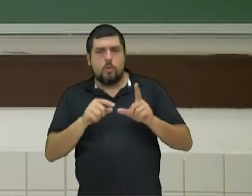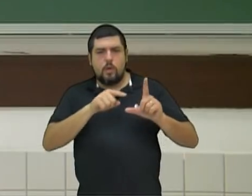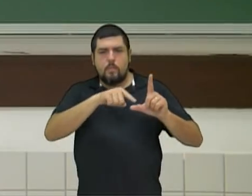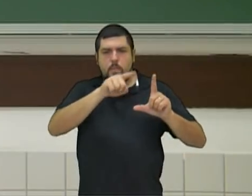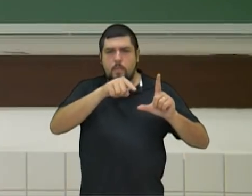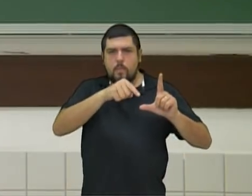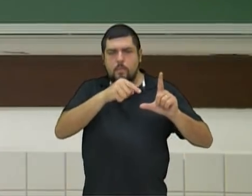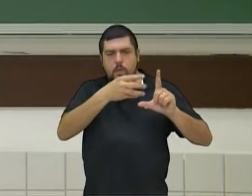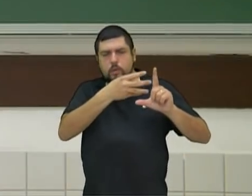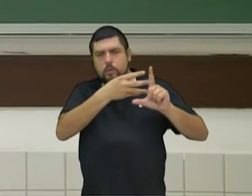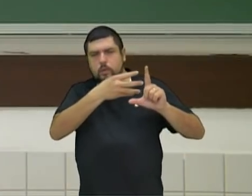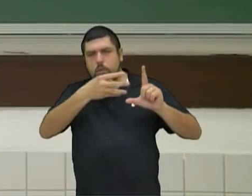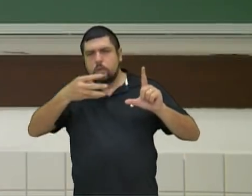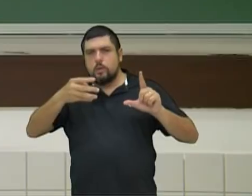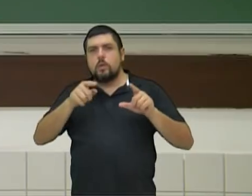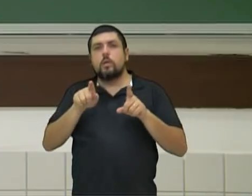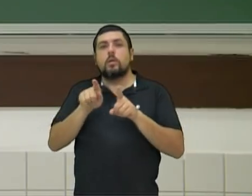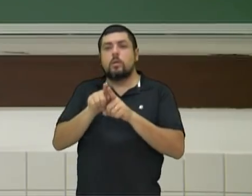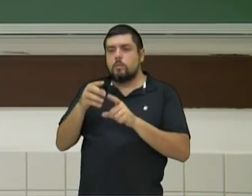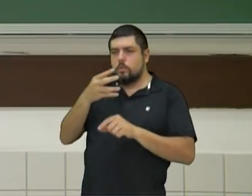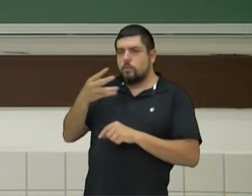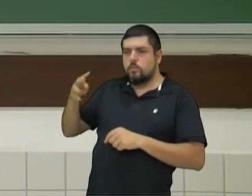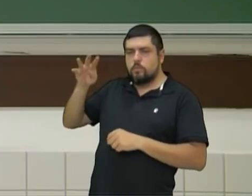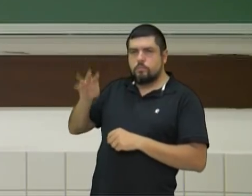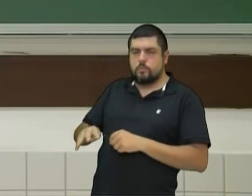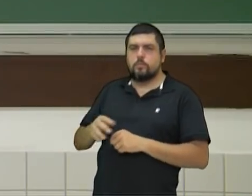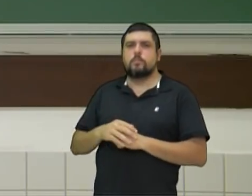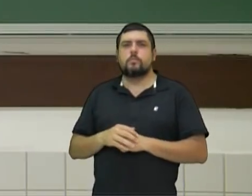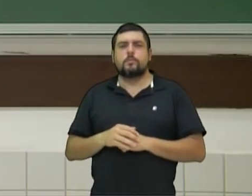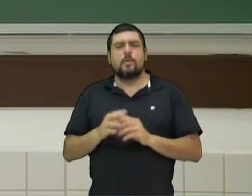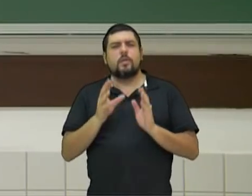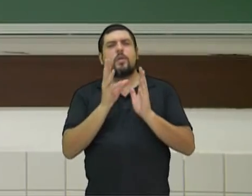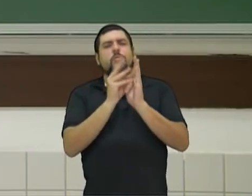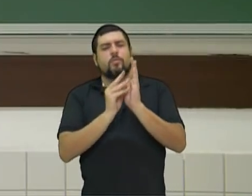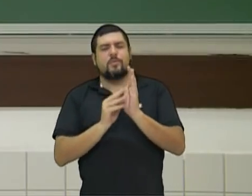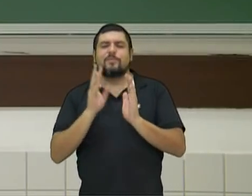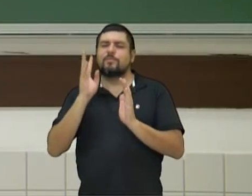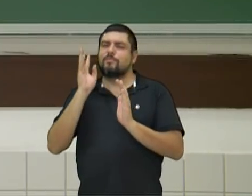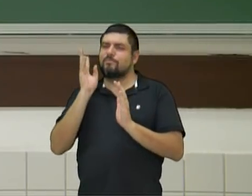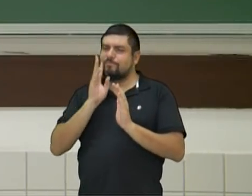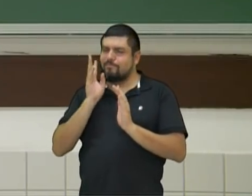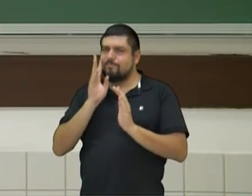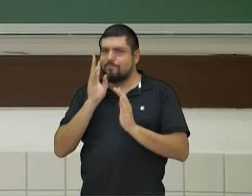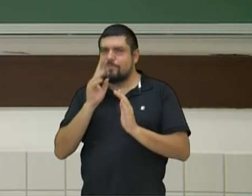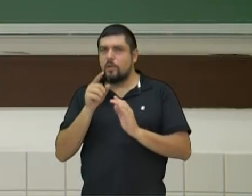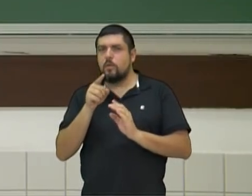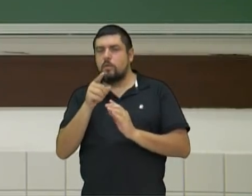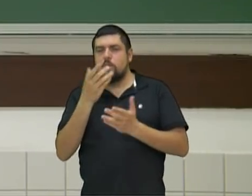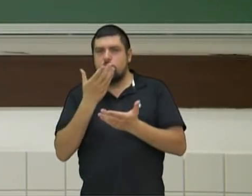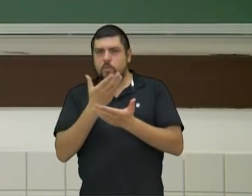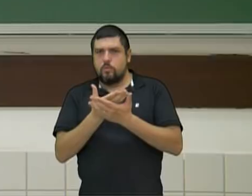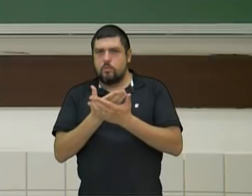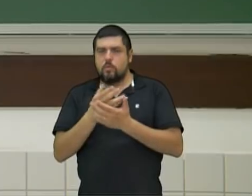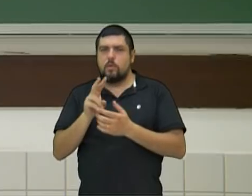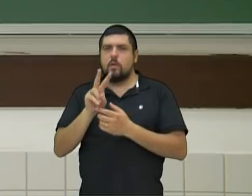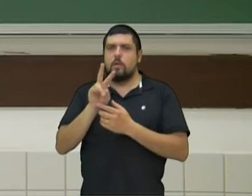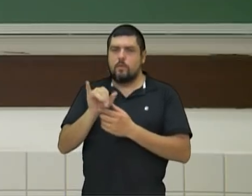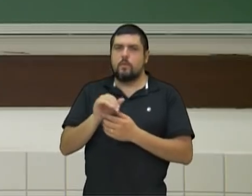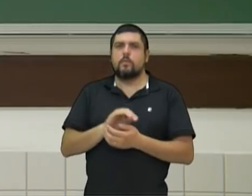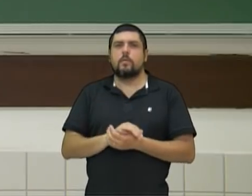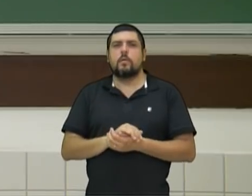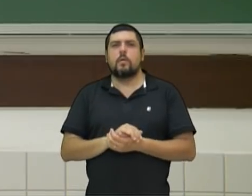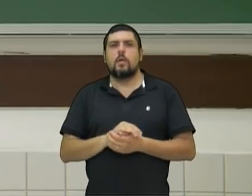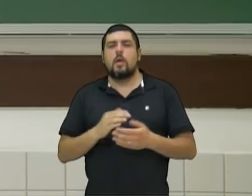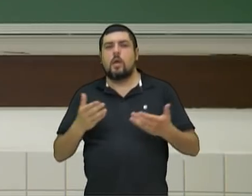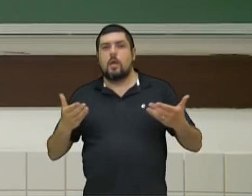vão continuar estudando. Esse conteúdo é muito gostoso, pessoal. Vocês vão estudar também conteúdo de gráfico de linhas. Agora, vocês vão